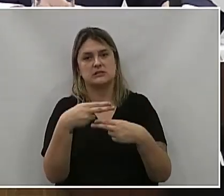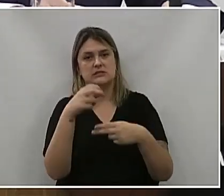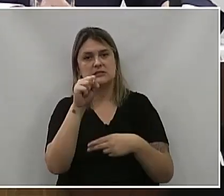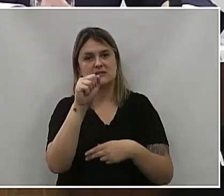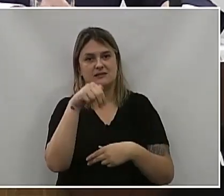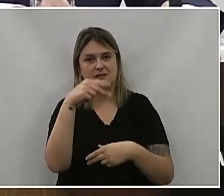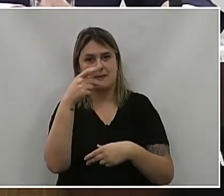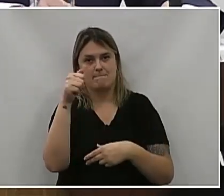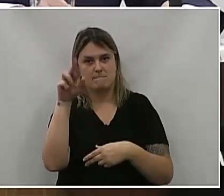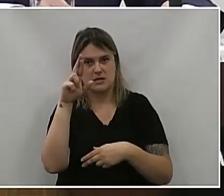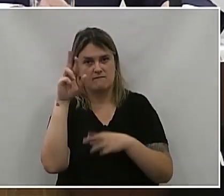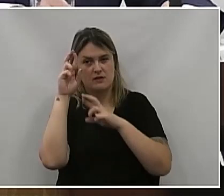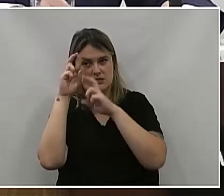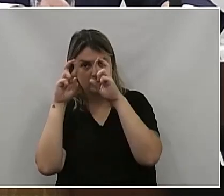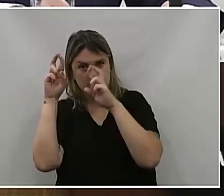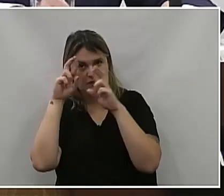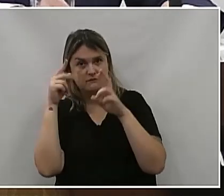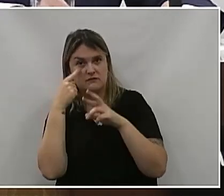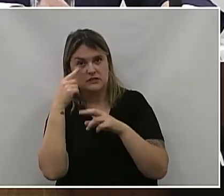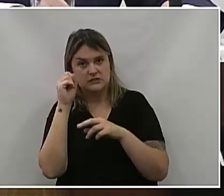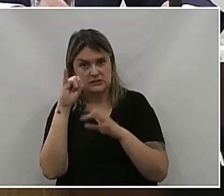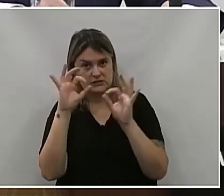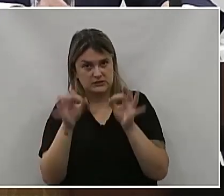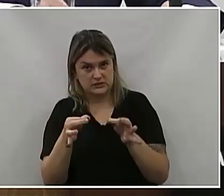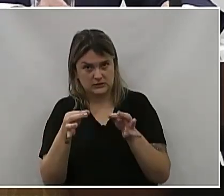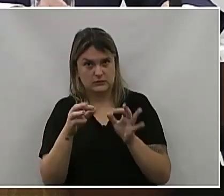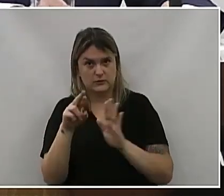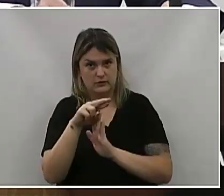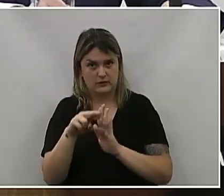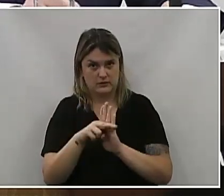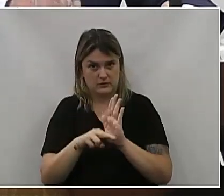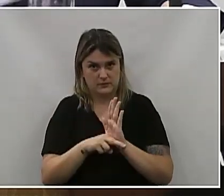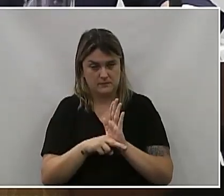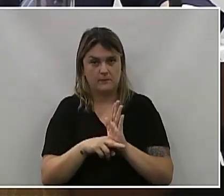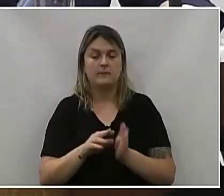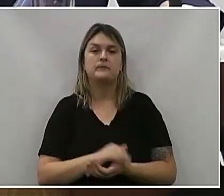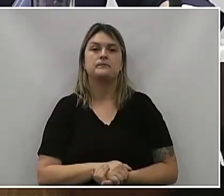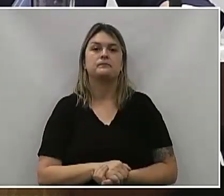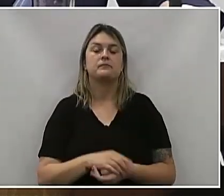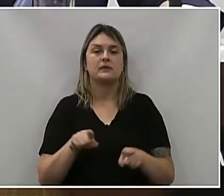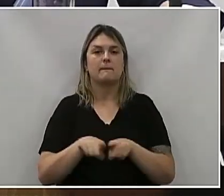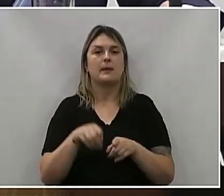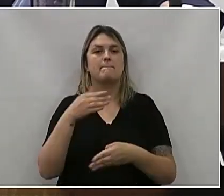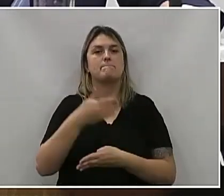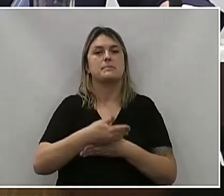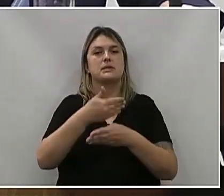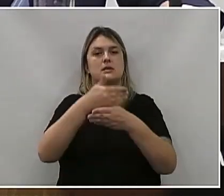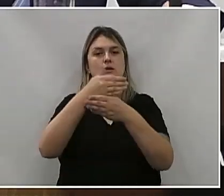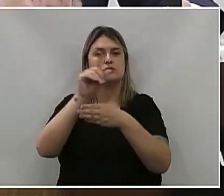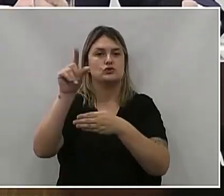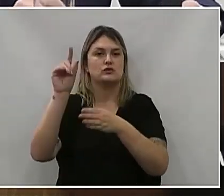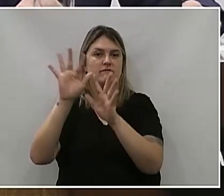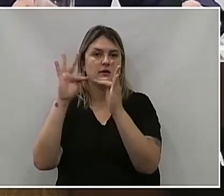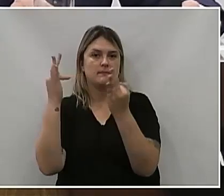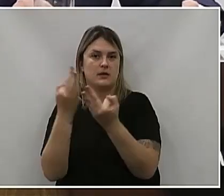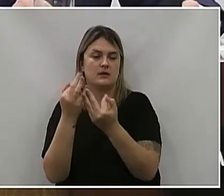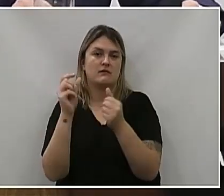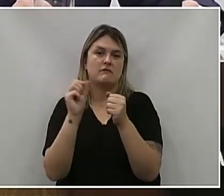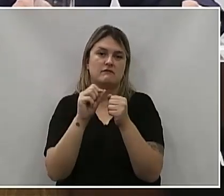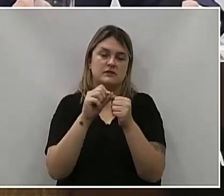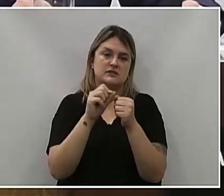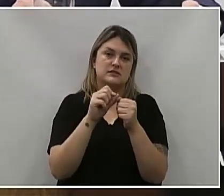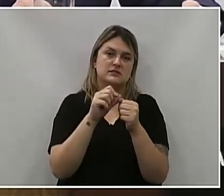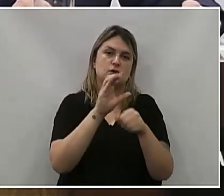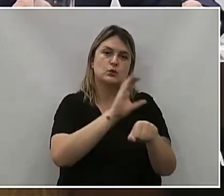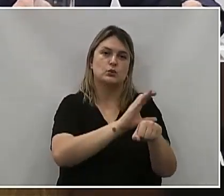e haverá fiscalização para garantir o cumprimento das normas. Além disso, os pedreiros escolhidos pelas famílias devem passar por uma etapa